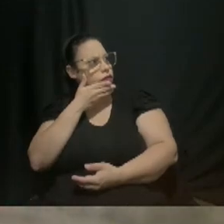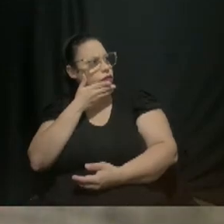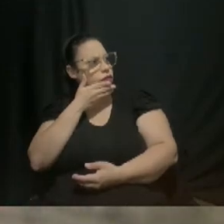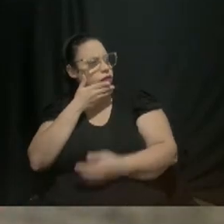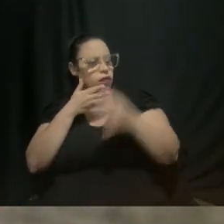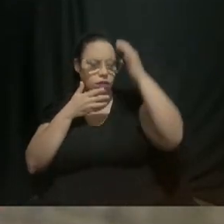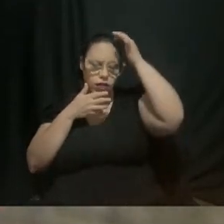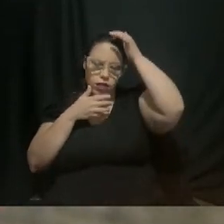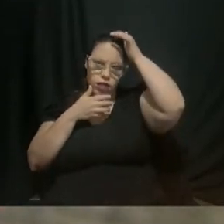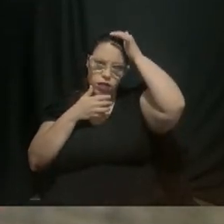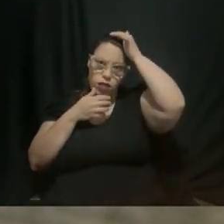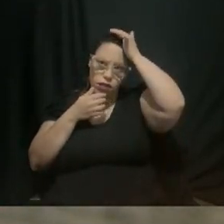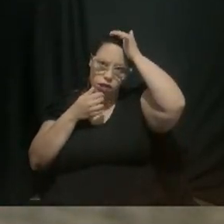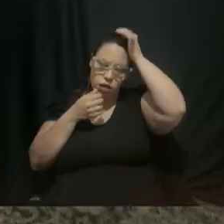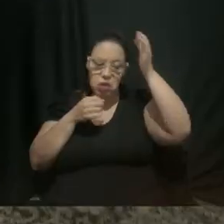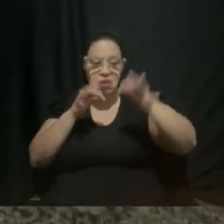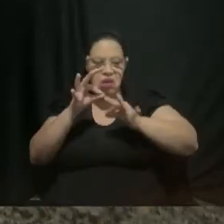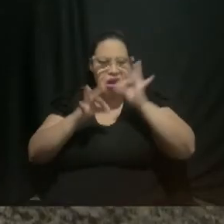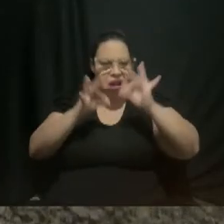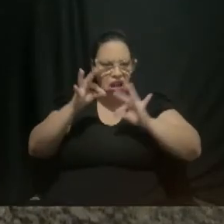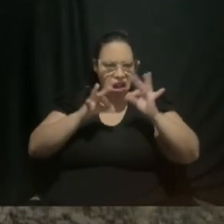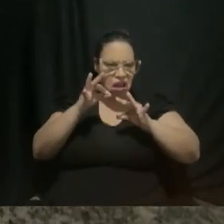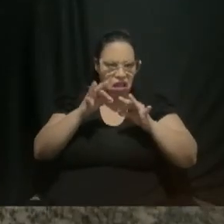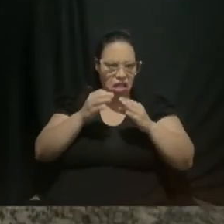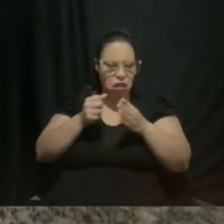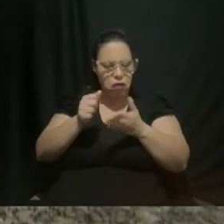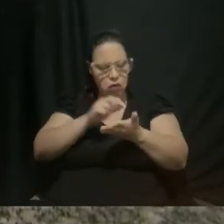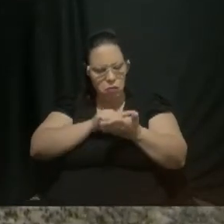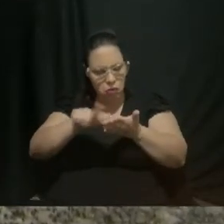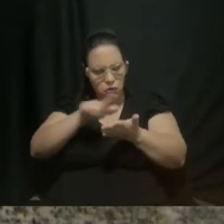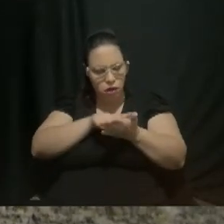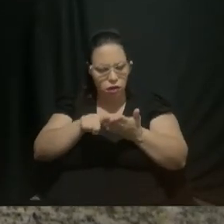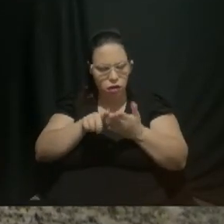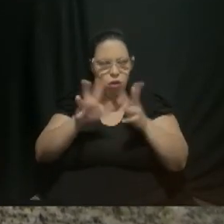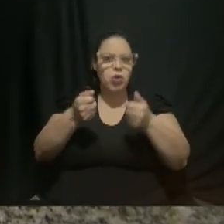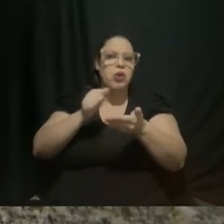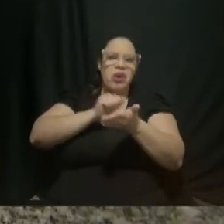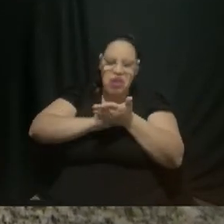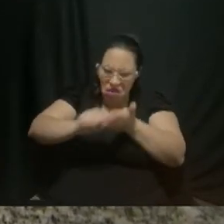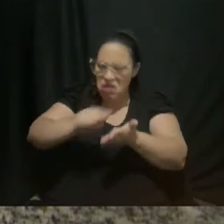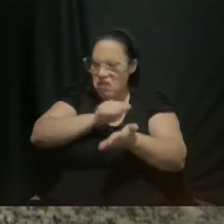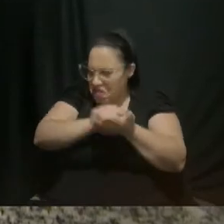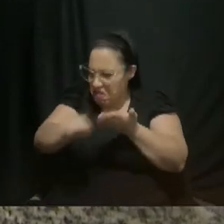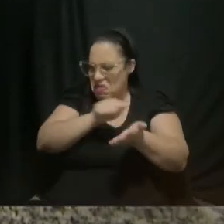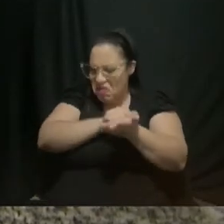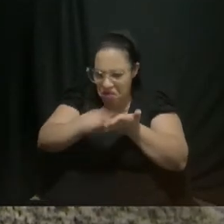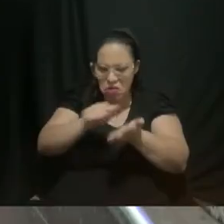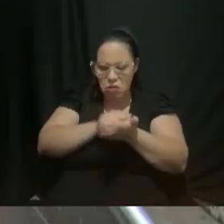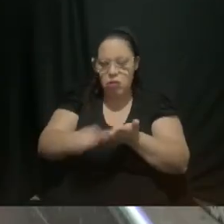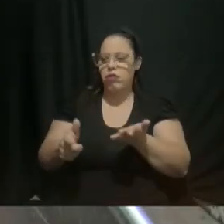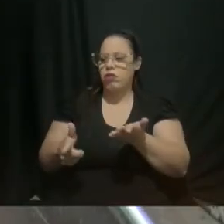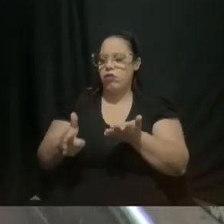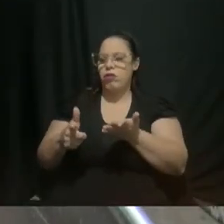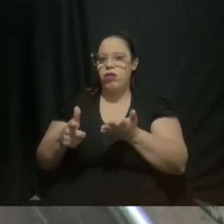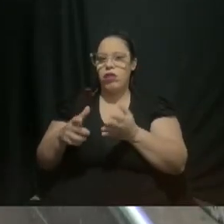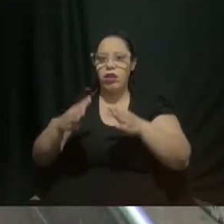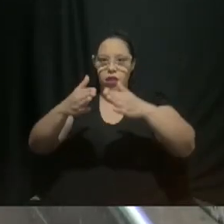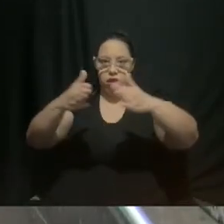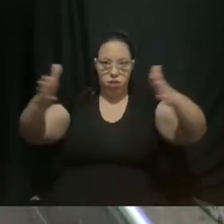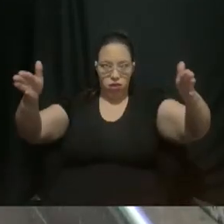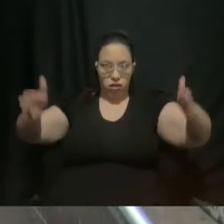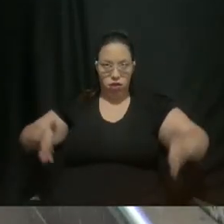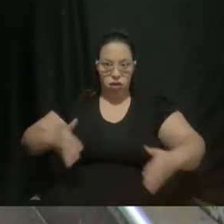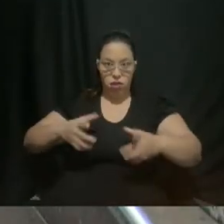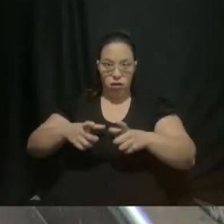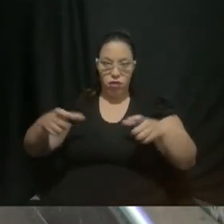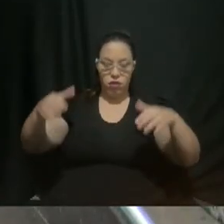para fazer a higienização ou é tudo na bucha, na mãozão, na mão, no sabão? Geralmente, tem as pias grandes, a gente coloca já os pratos tudo ali e já